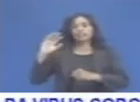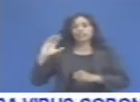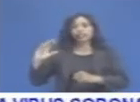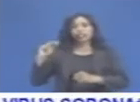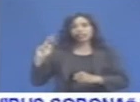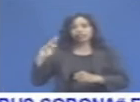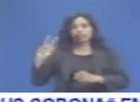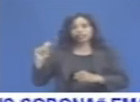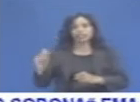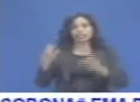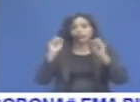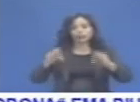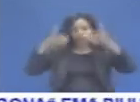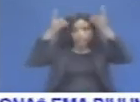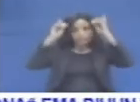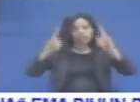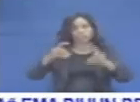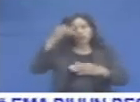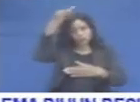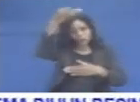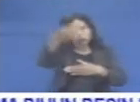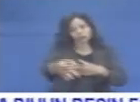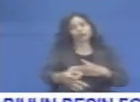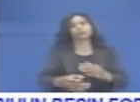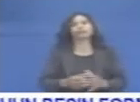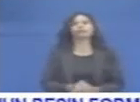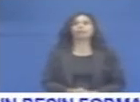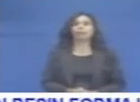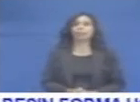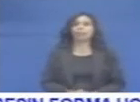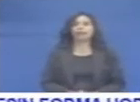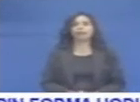futuro geração. Rony Silva, Holandino Pacheco, para RTTL.